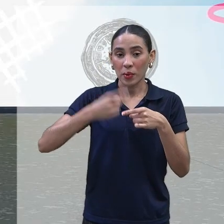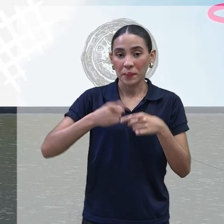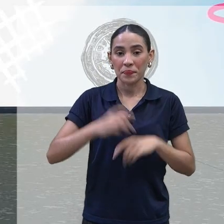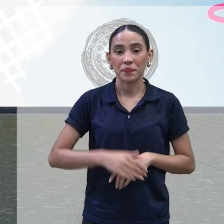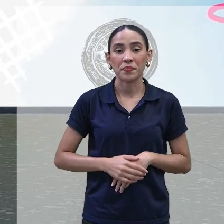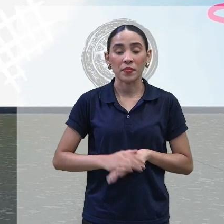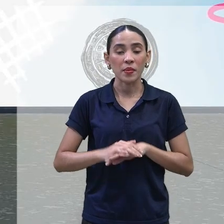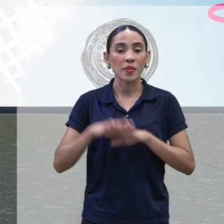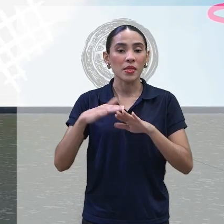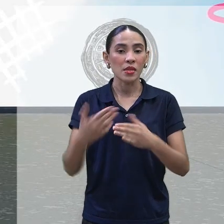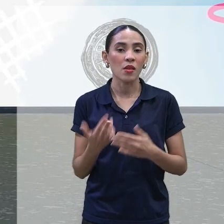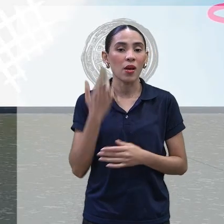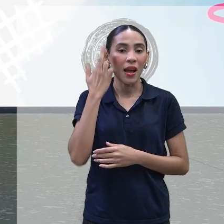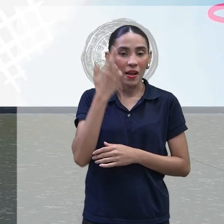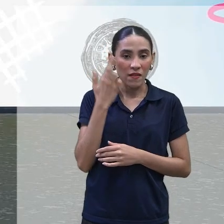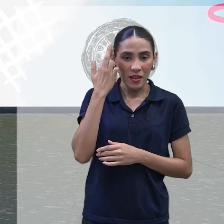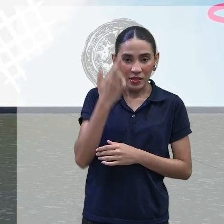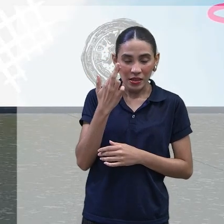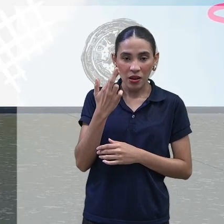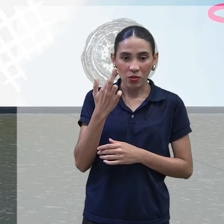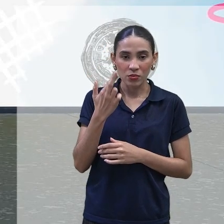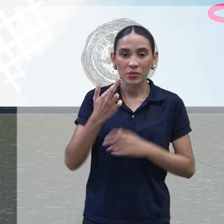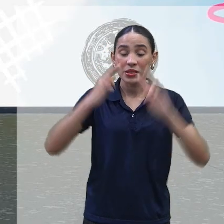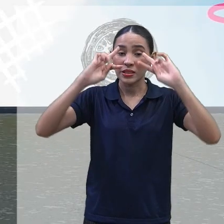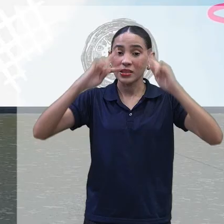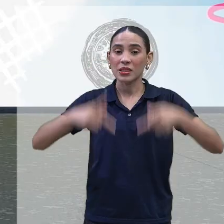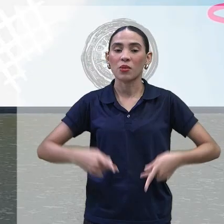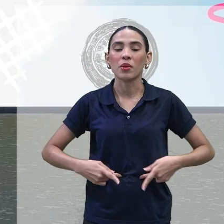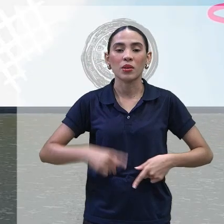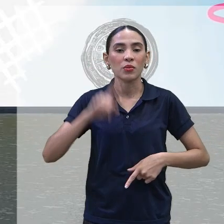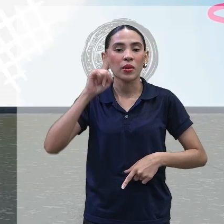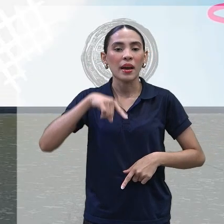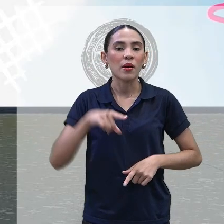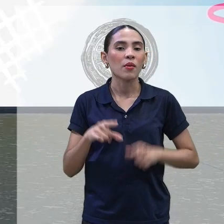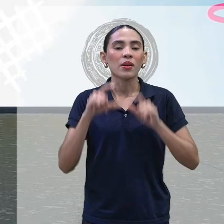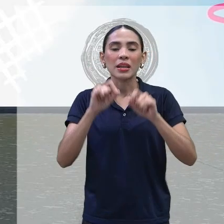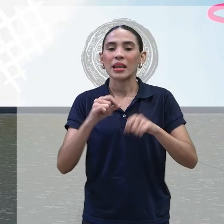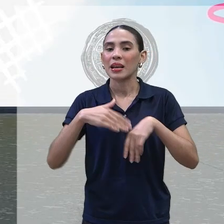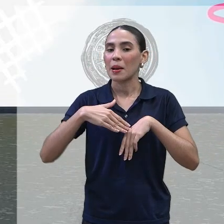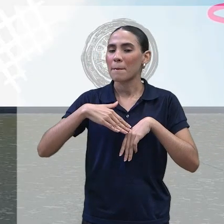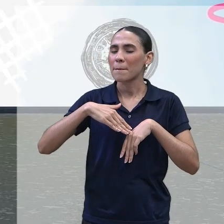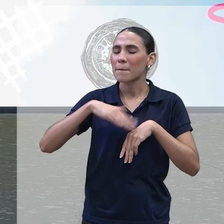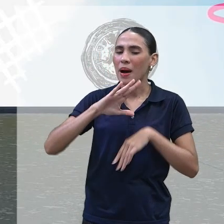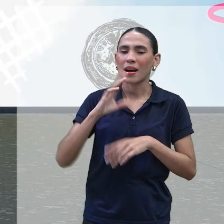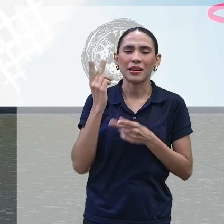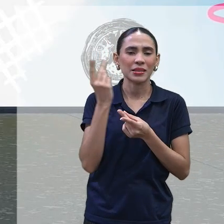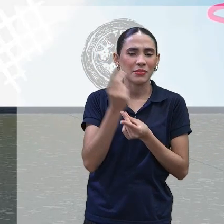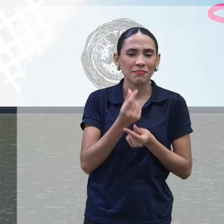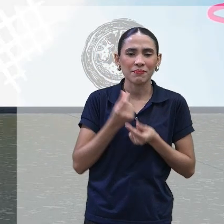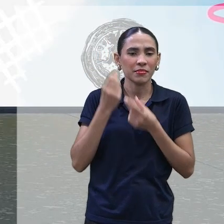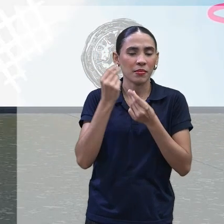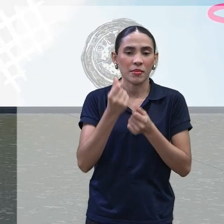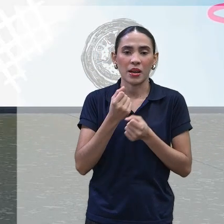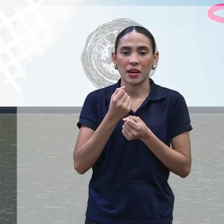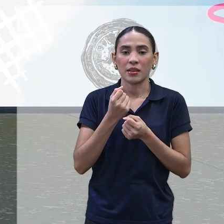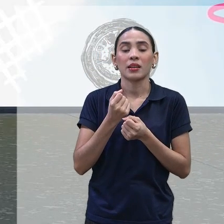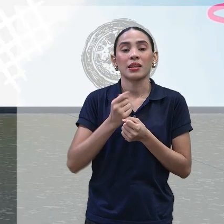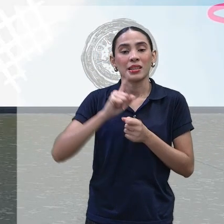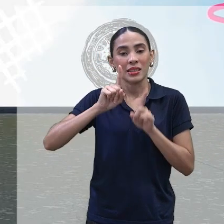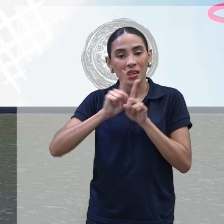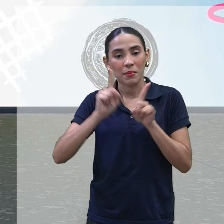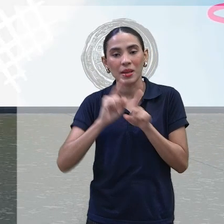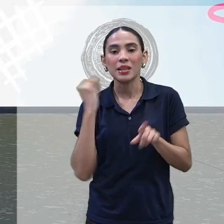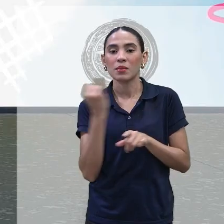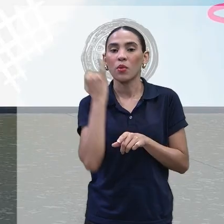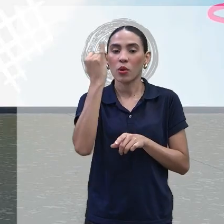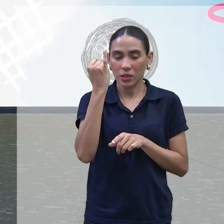a reflexão sobre o ser é uma das mais antigas e fundamentais na